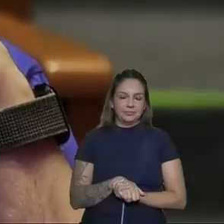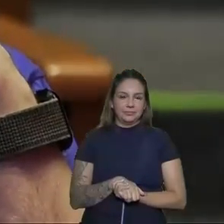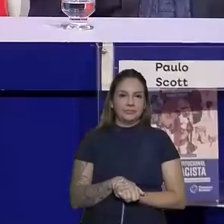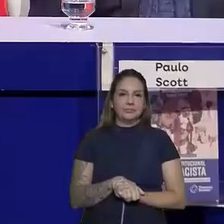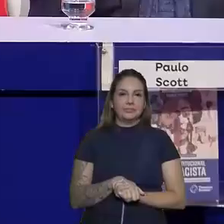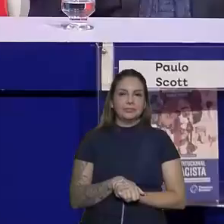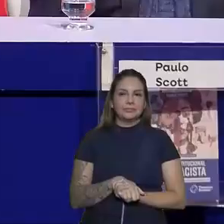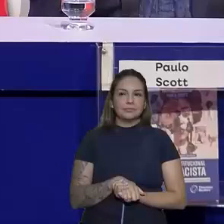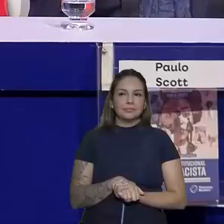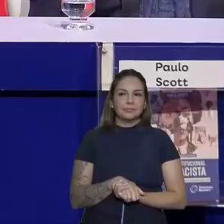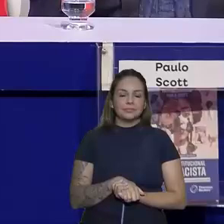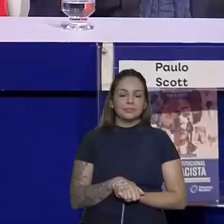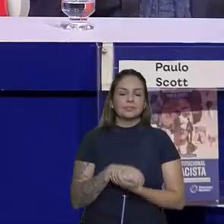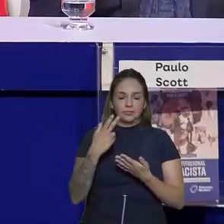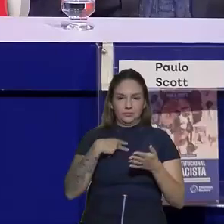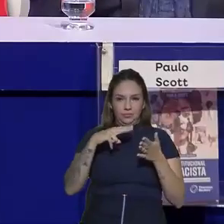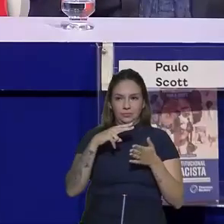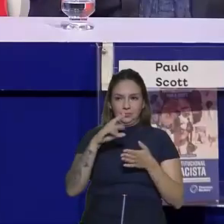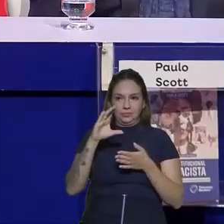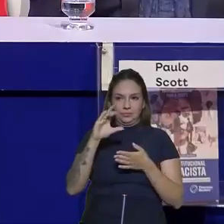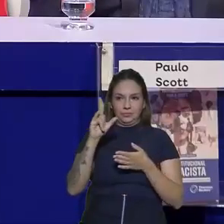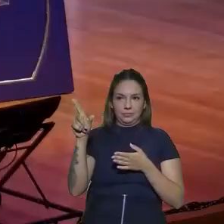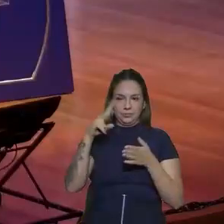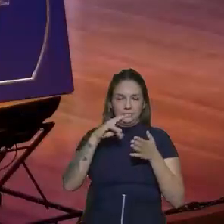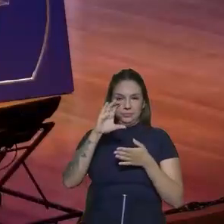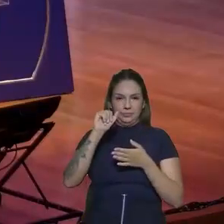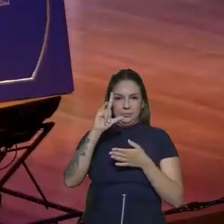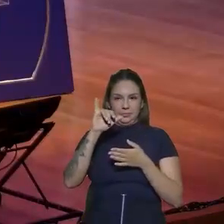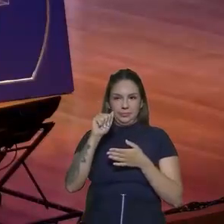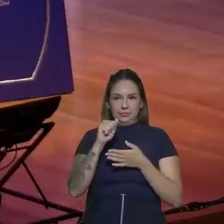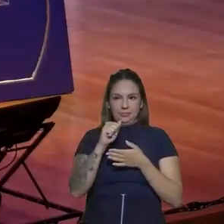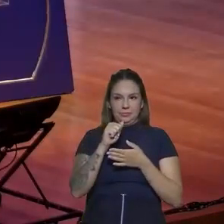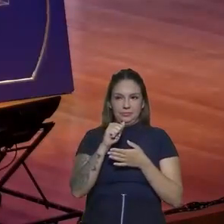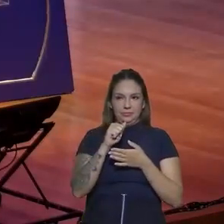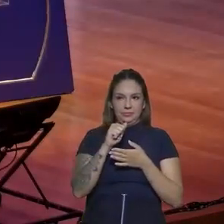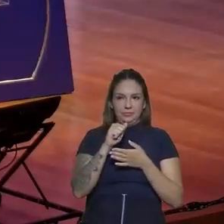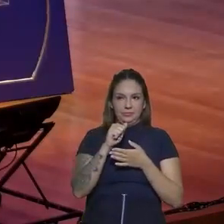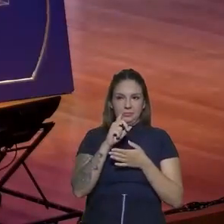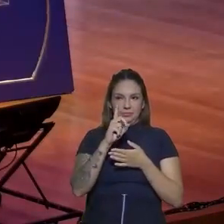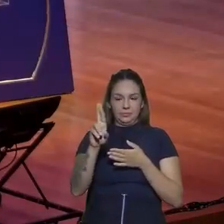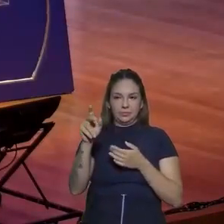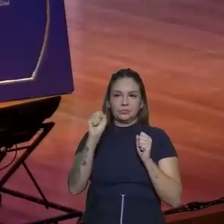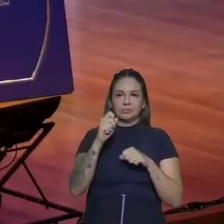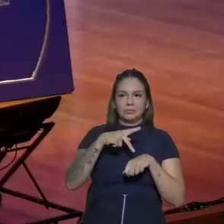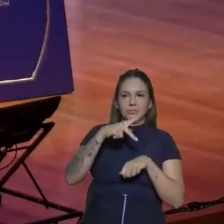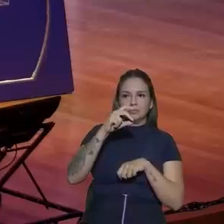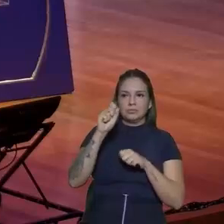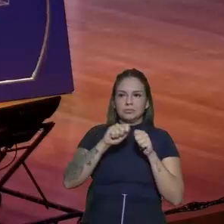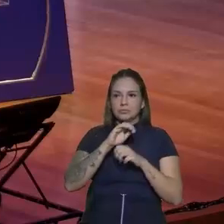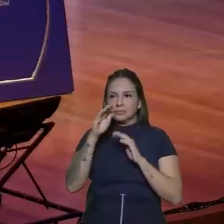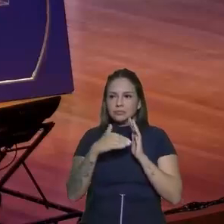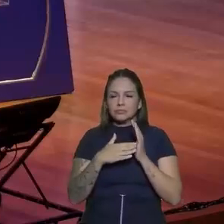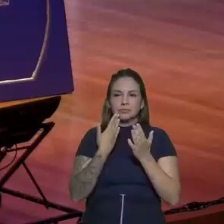né? Quando eu li a Kalila, eu li assim, caramba, doutora, pós-doutora, fez